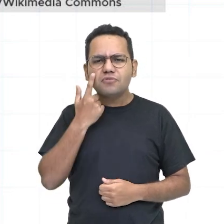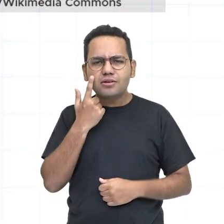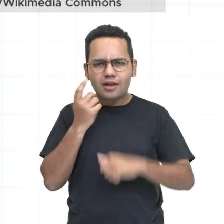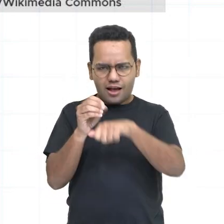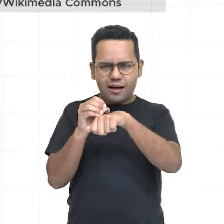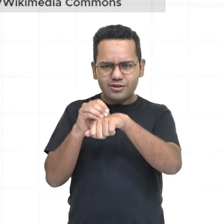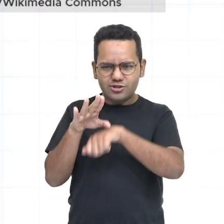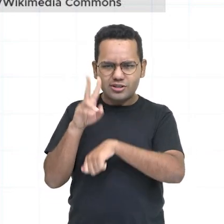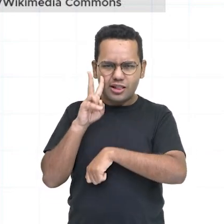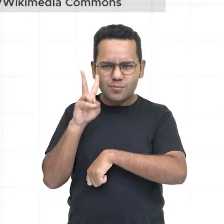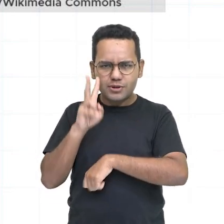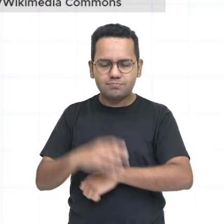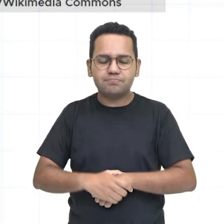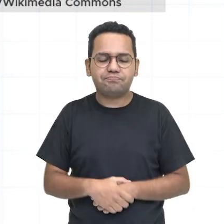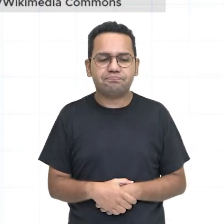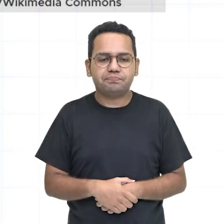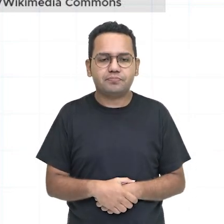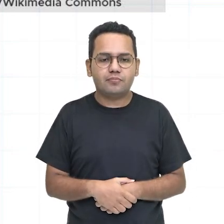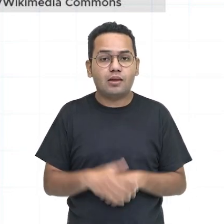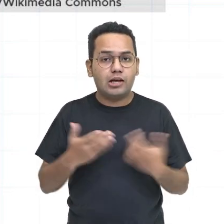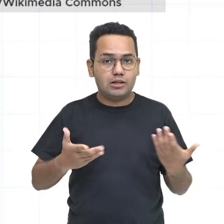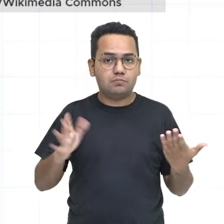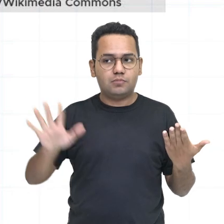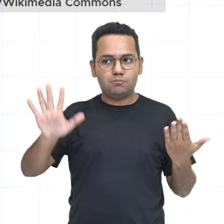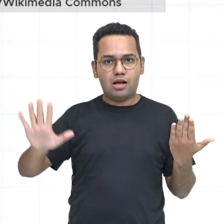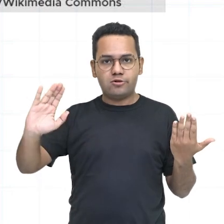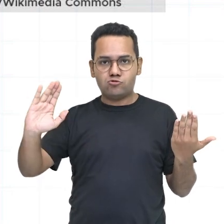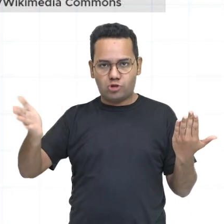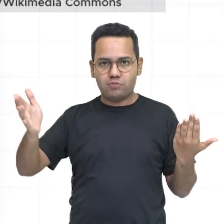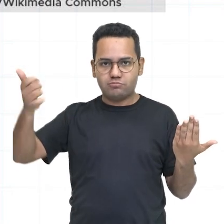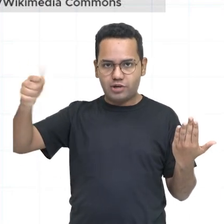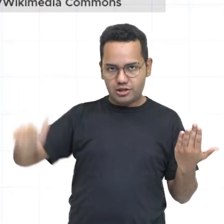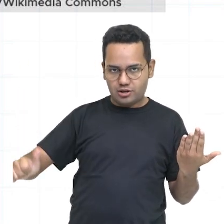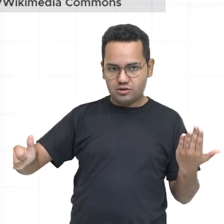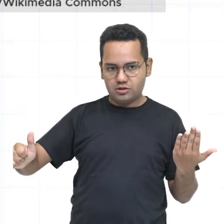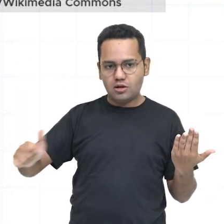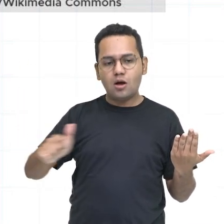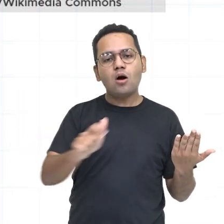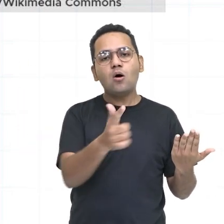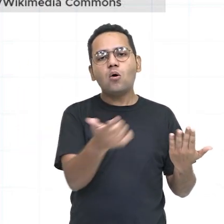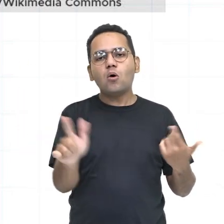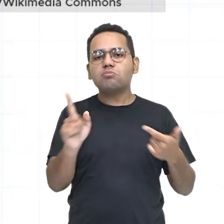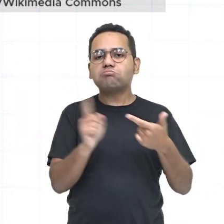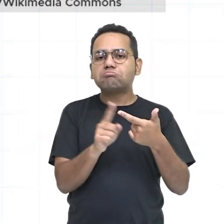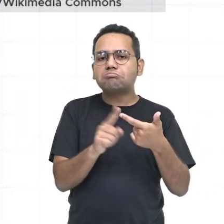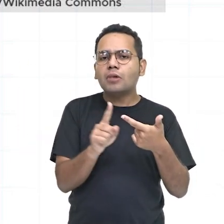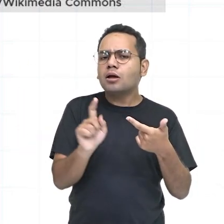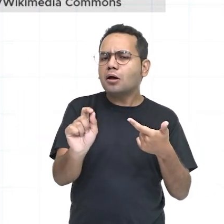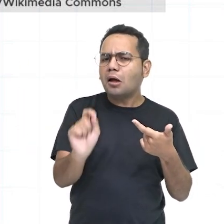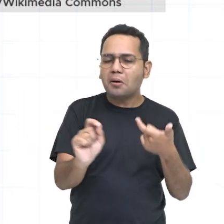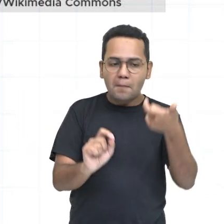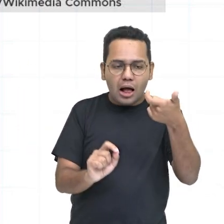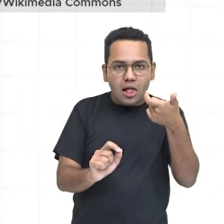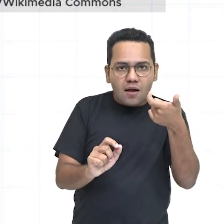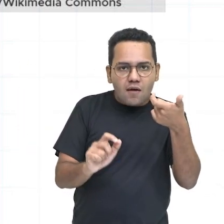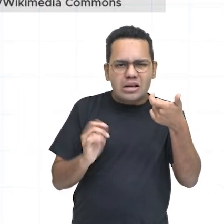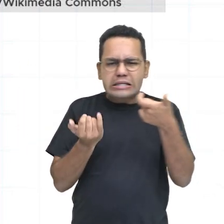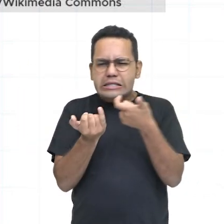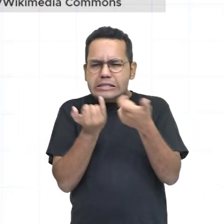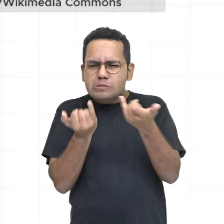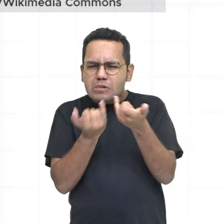vocês, além de analisarem as imagens, que vocês olhassem as palavras cognatas. As